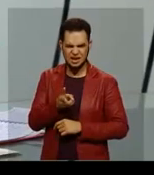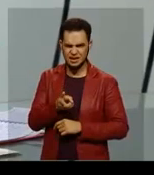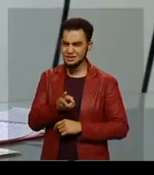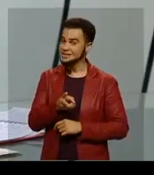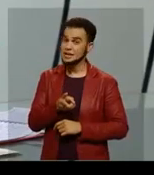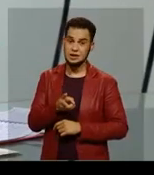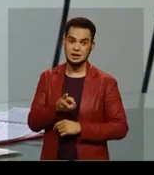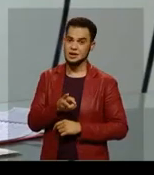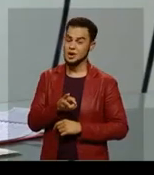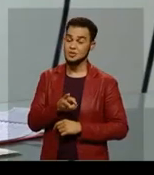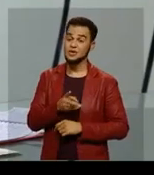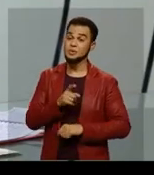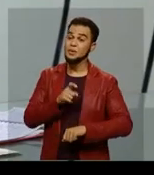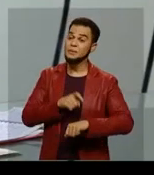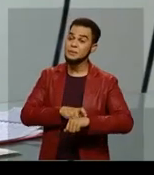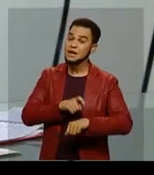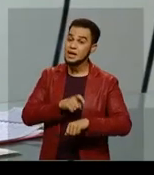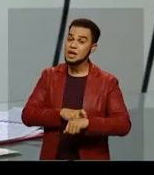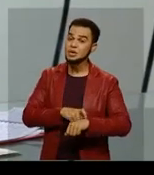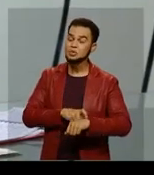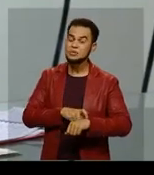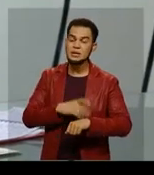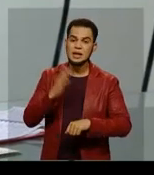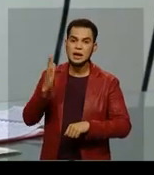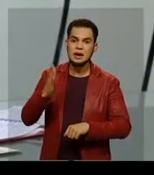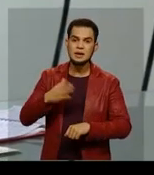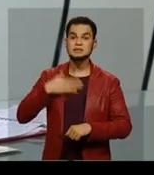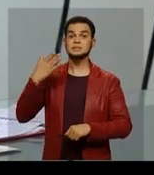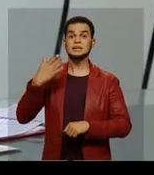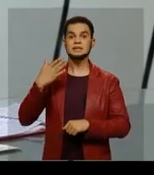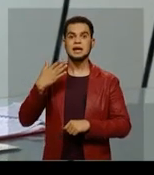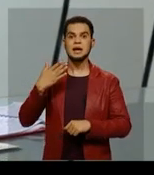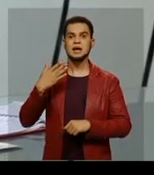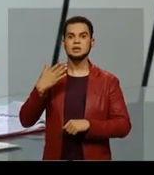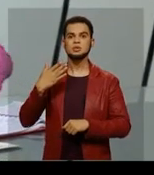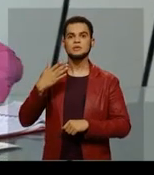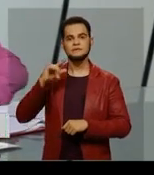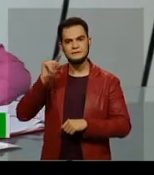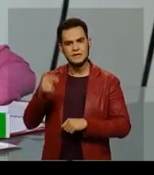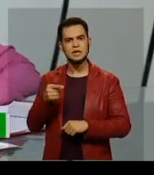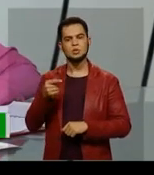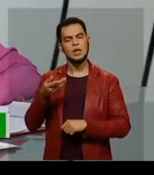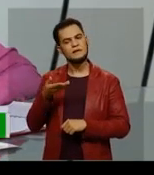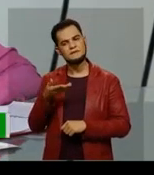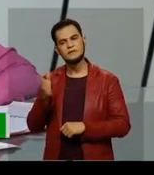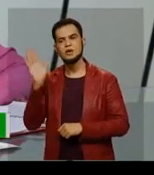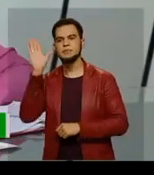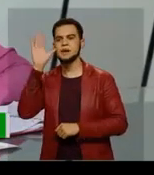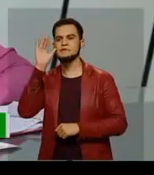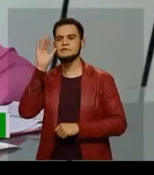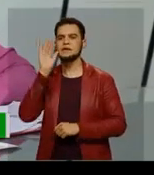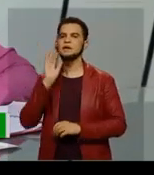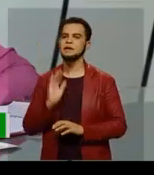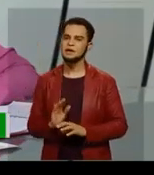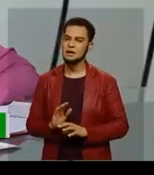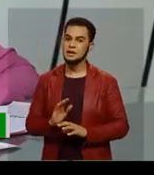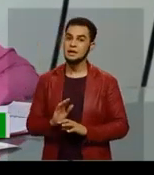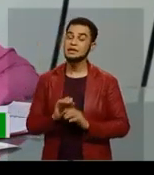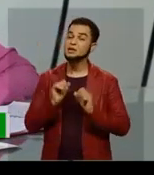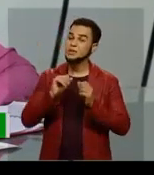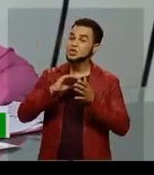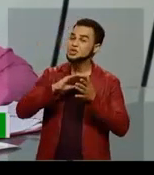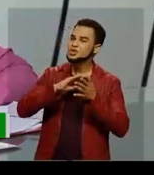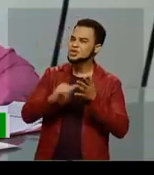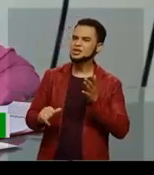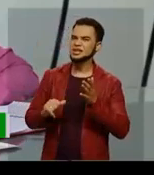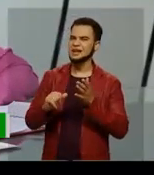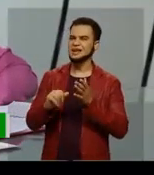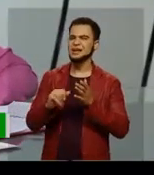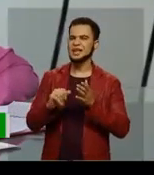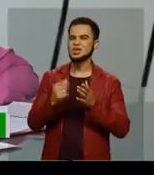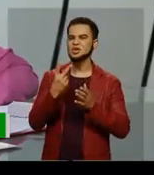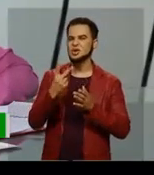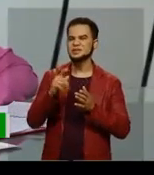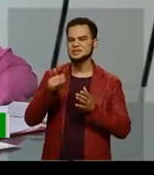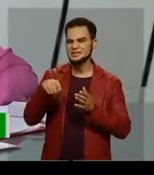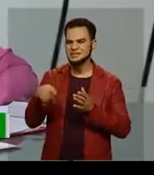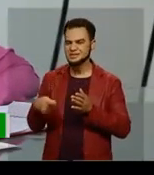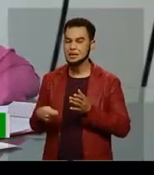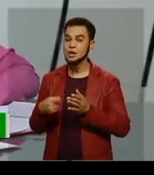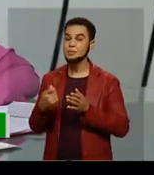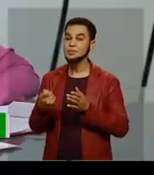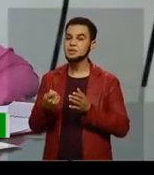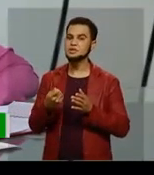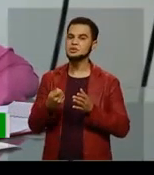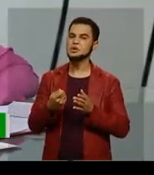ambiguidade. Deu para você perceber aí? Então, ali, para eu tirar essa ambiguidade, eu preciso colocar